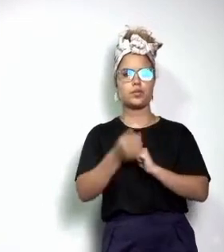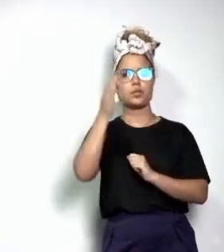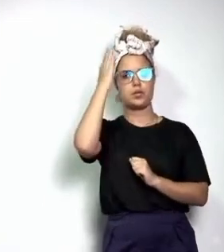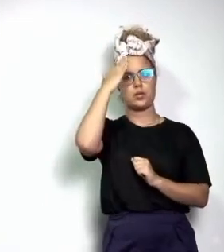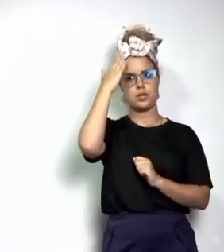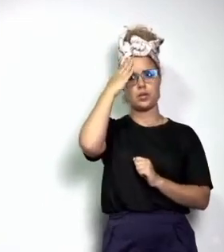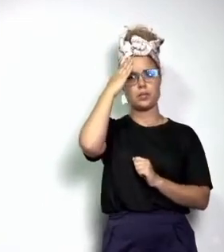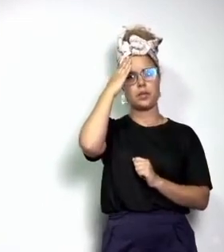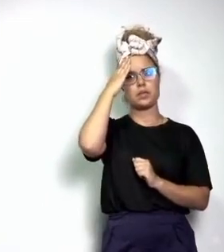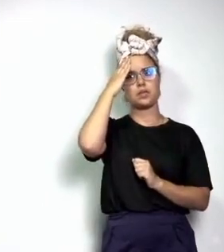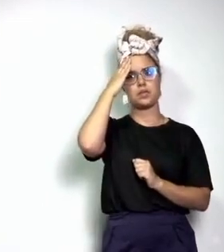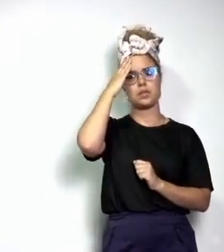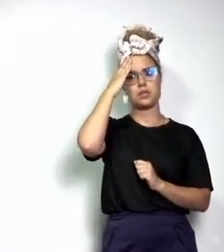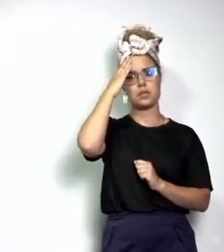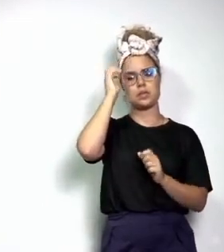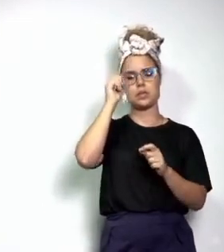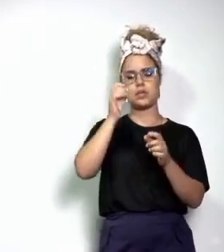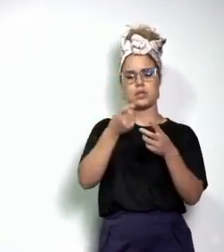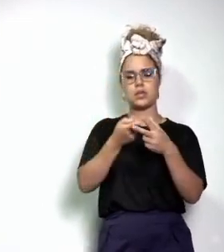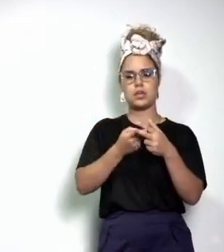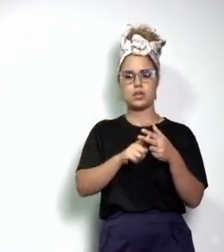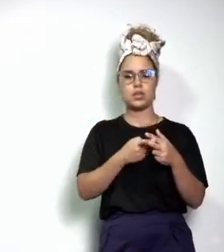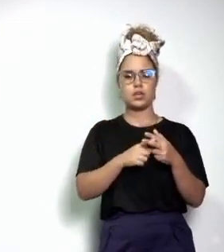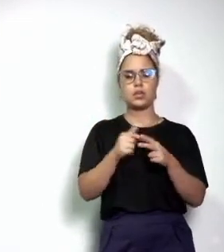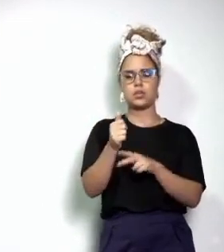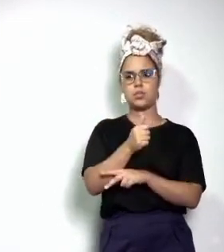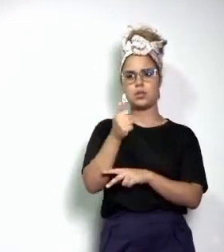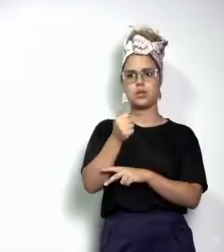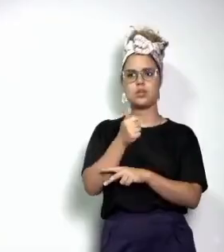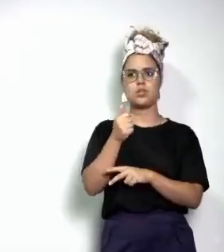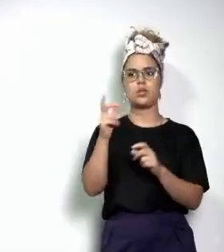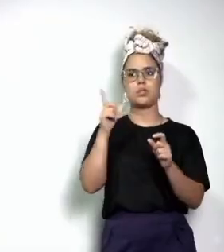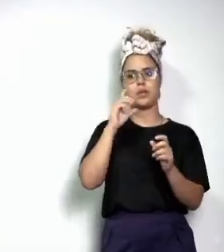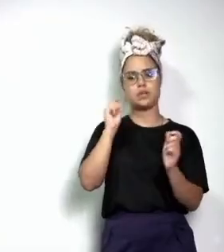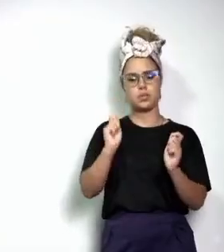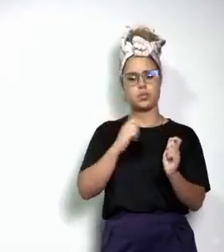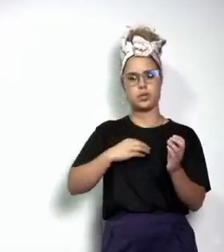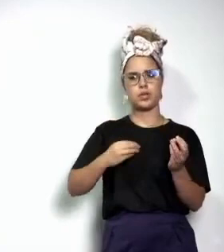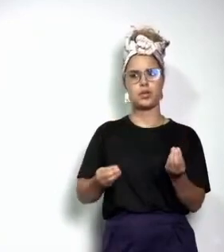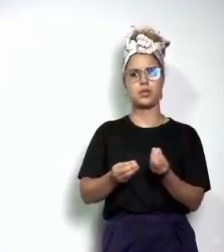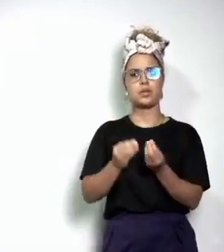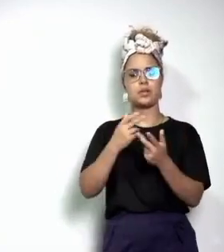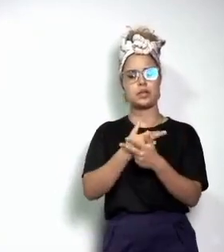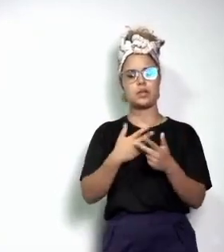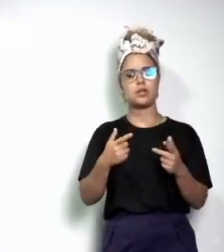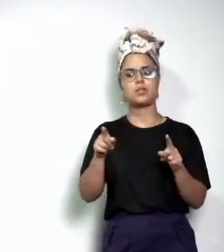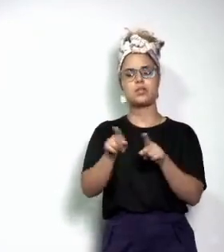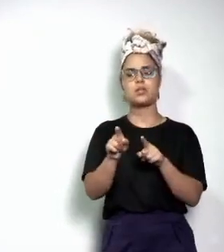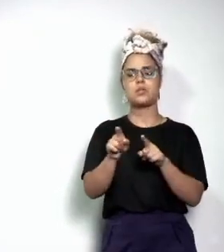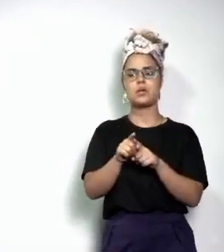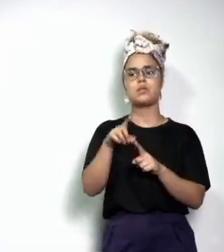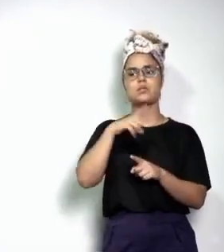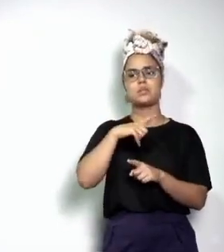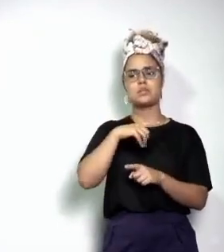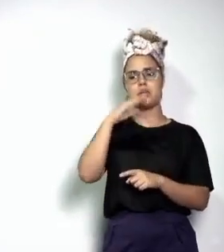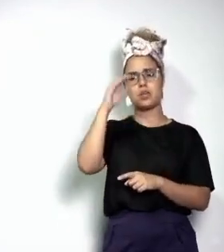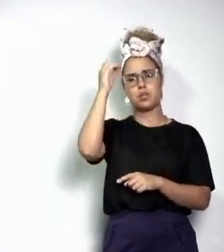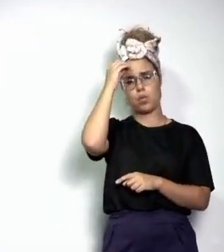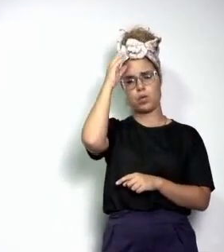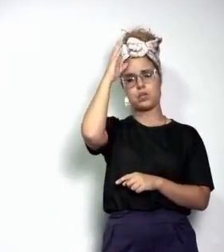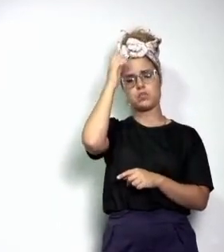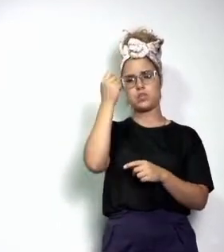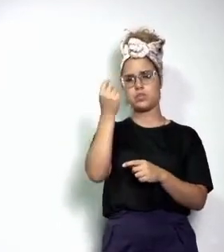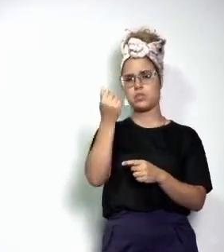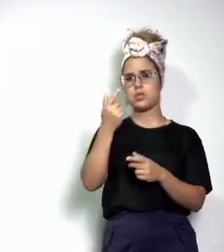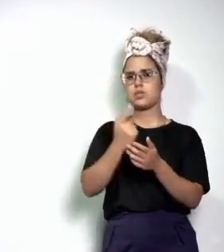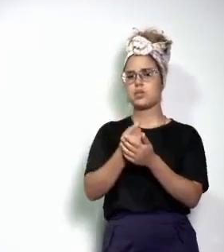pensando em ajustar e melhorar para a gente poder conectar as coisas. Aí também para vocês terem noção de preço, né, eu falei que eu tinha